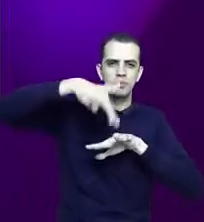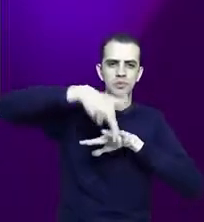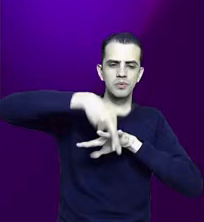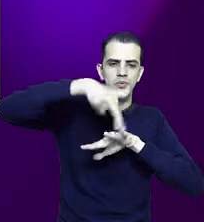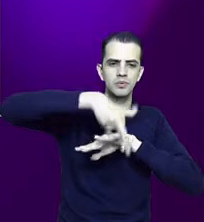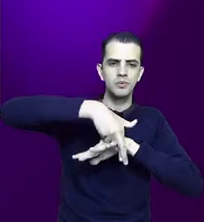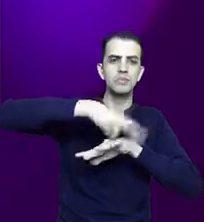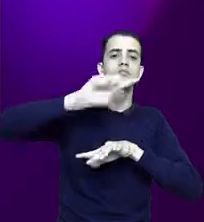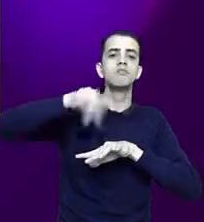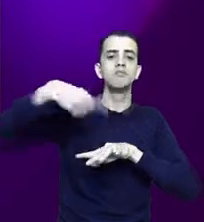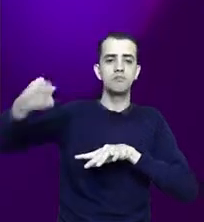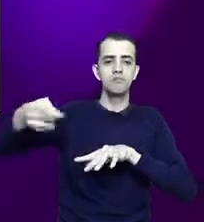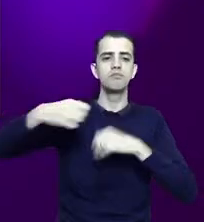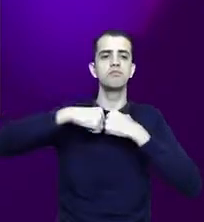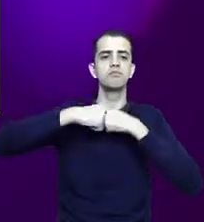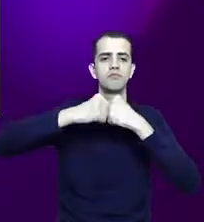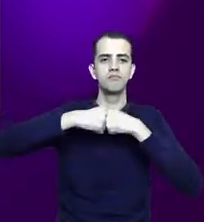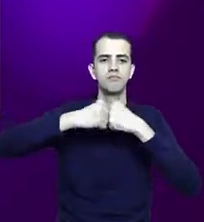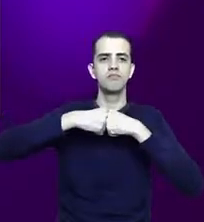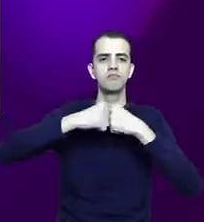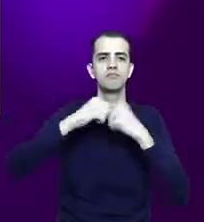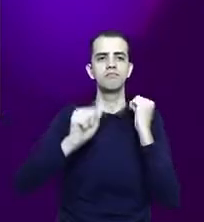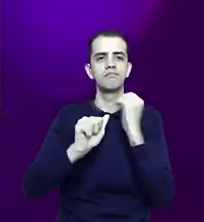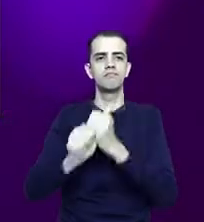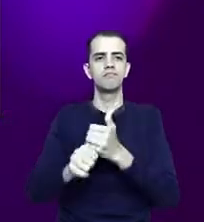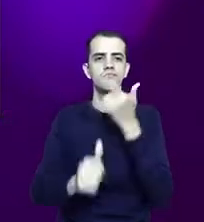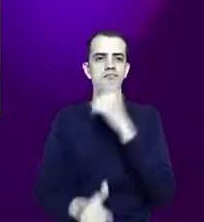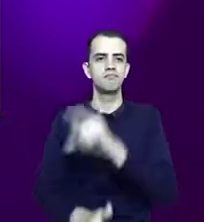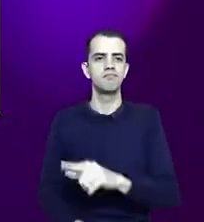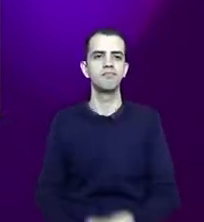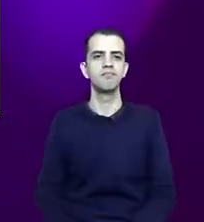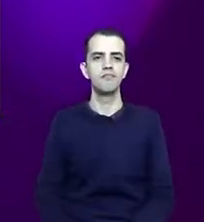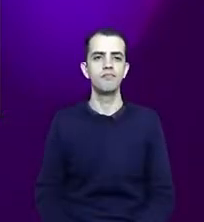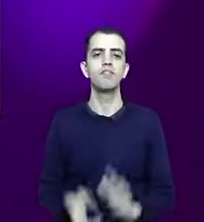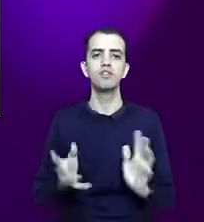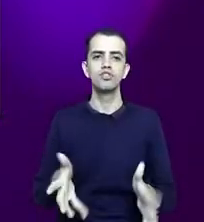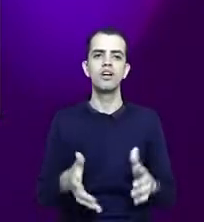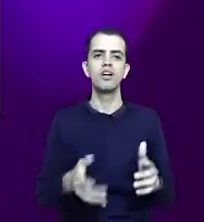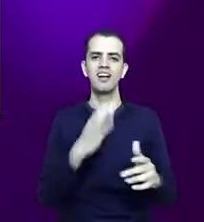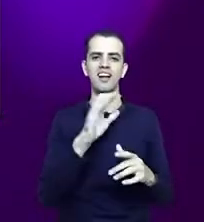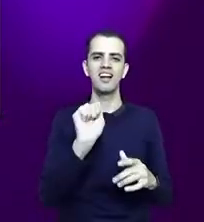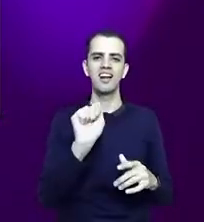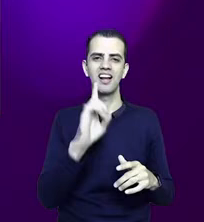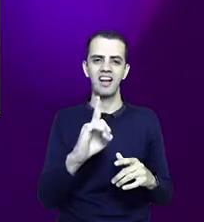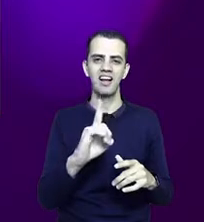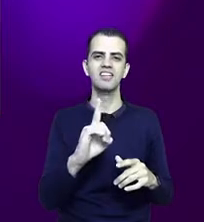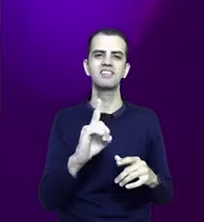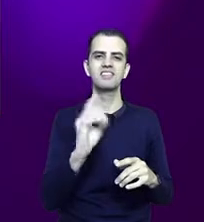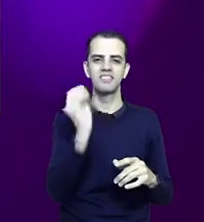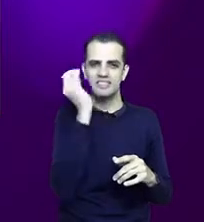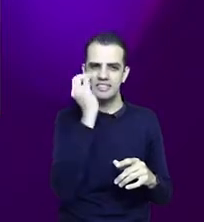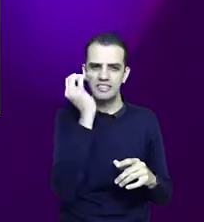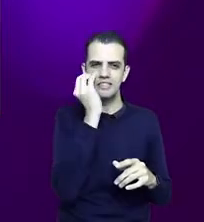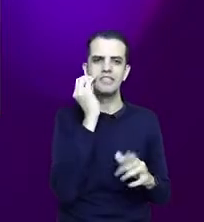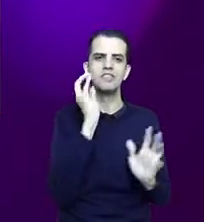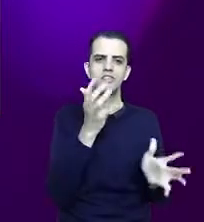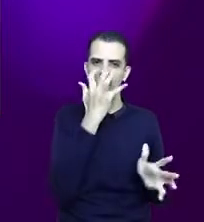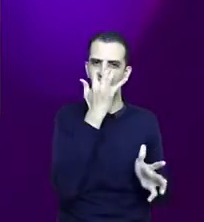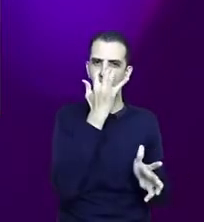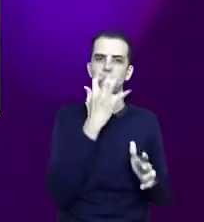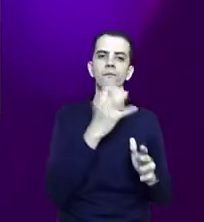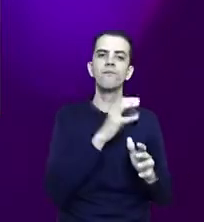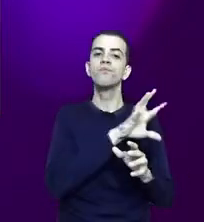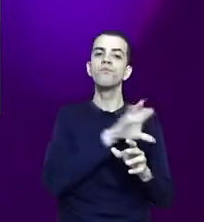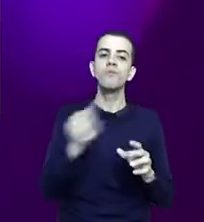reposicionar os segmentos e essa prótese definitiva. Então, foram feitos testes de carga, esses são feitos em todos os casos, para saber se o